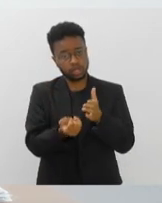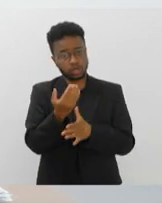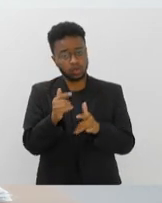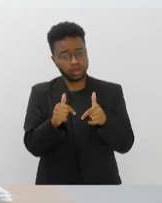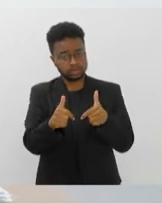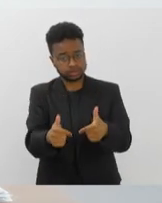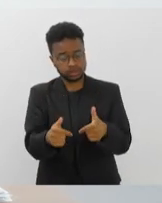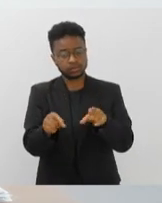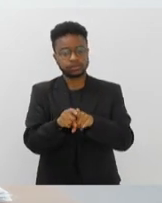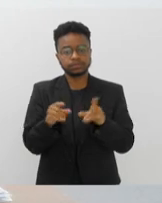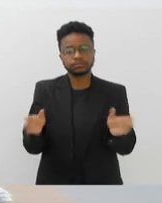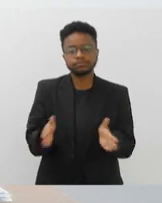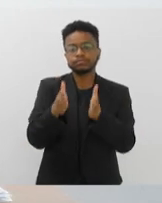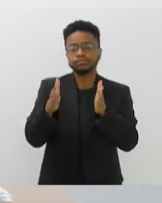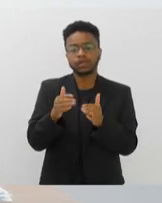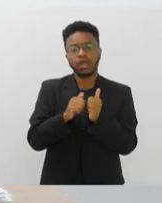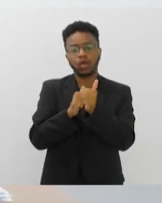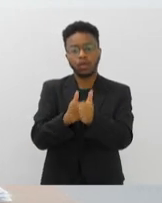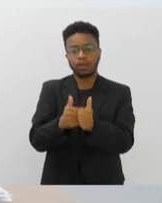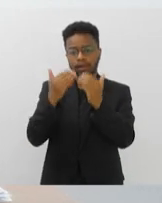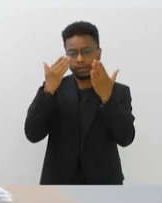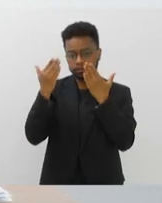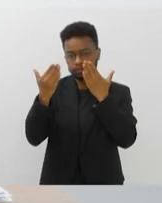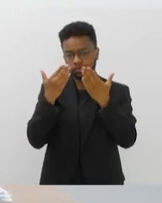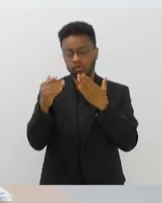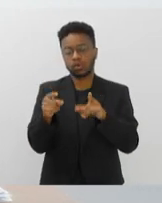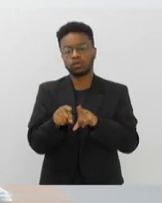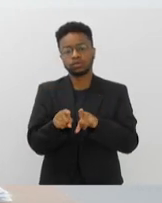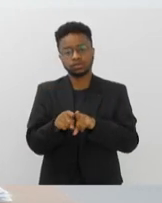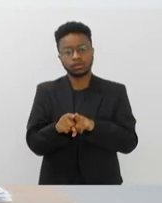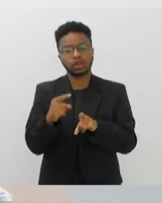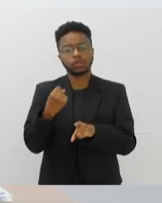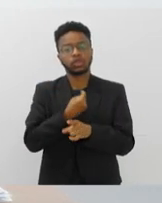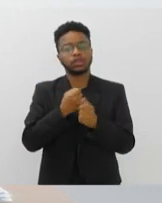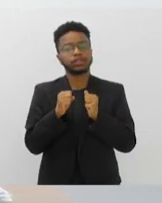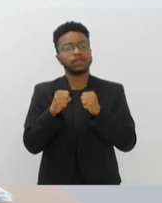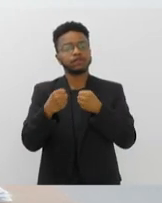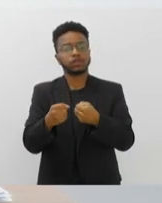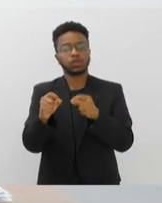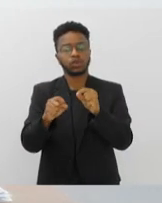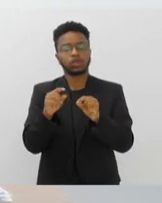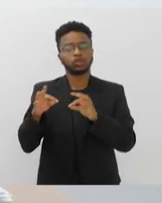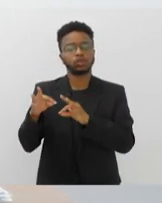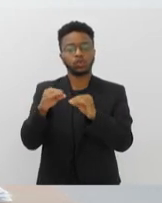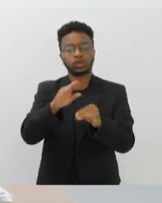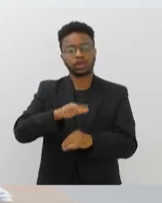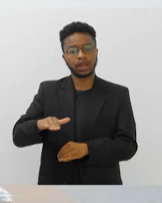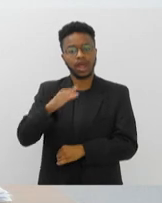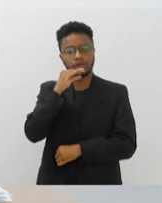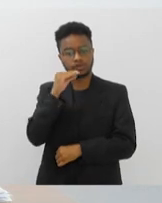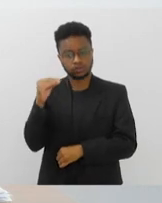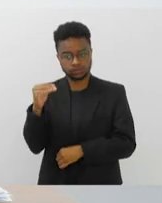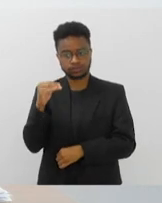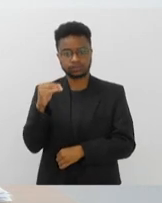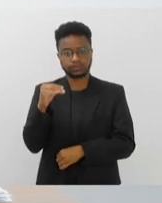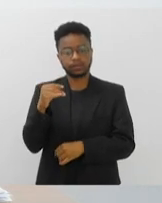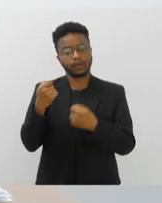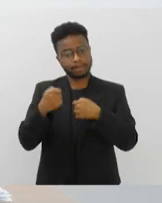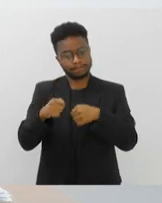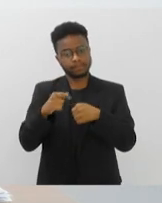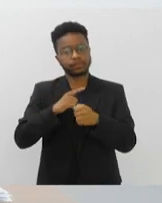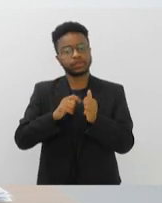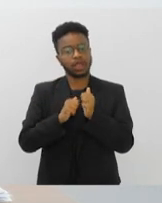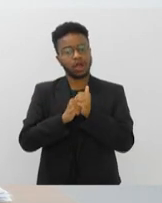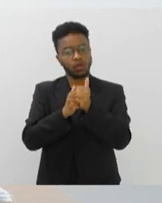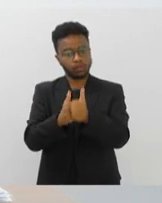de promoção de acompanhamento psicológico eh e nós defendemos que toda criança adolescente e suas famílias Dev devam ter esse acompanhamento